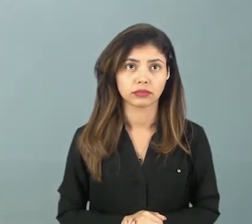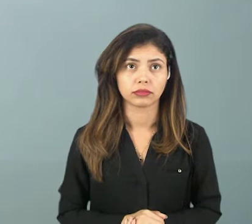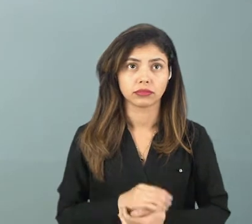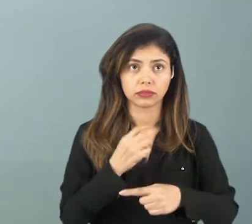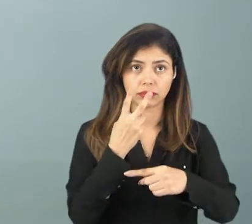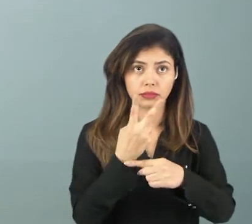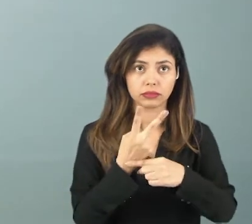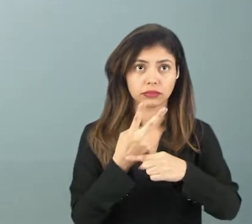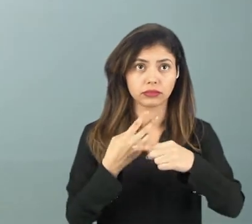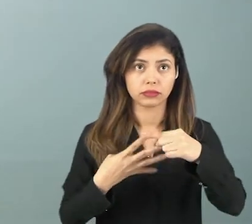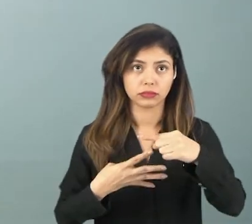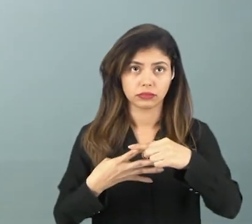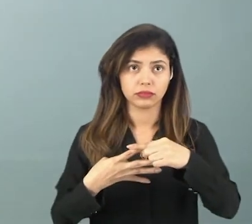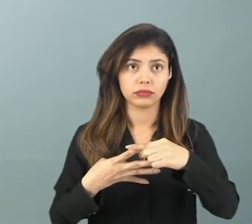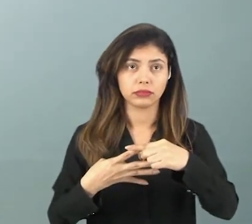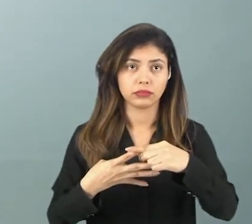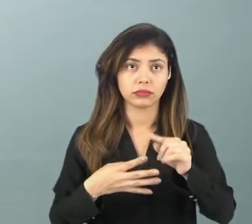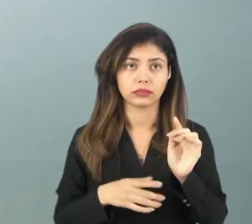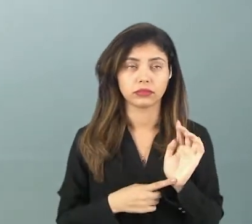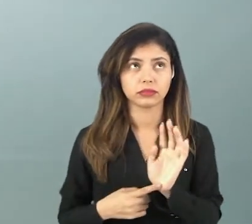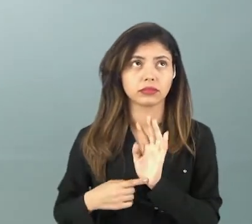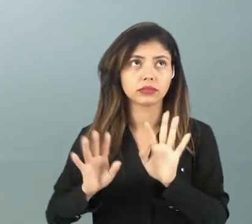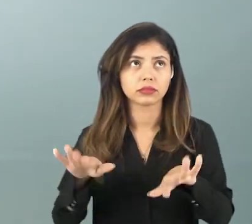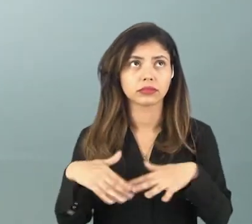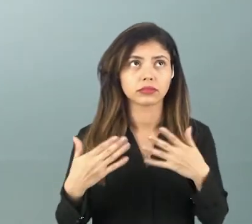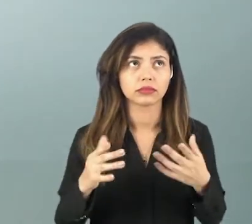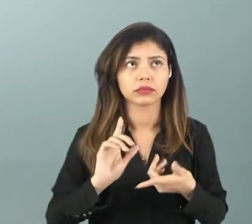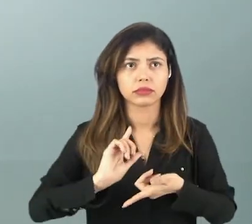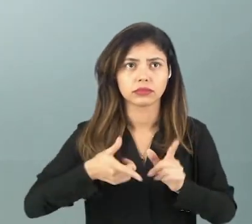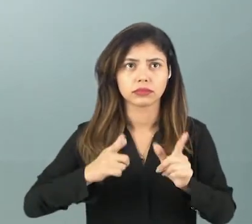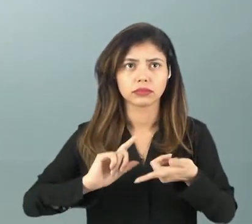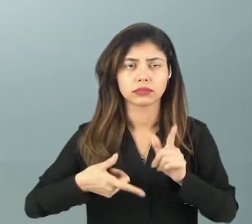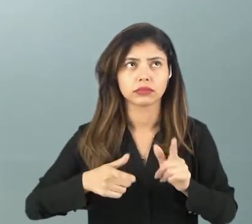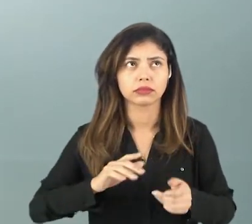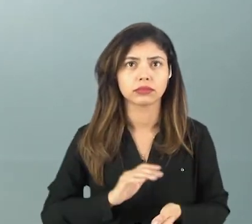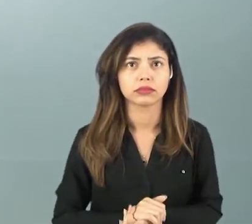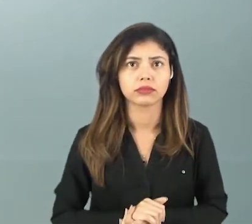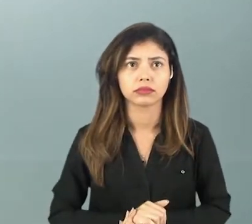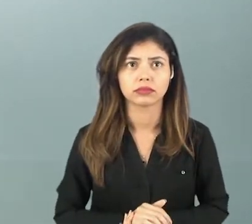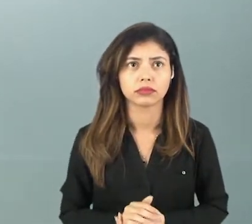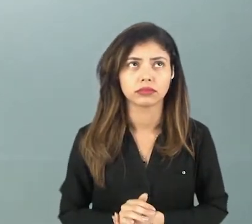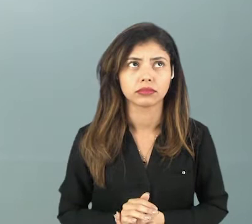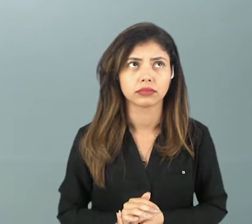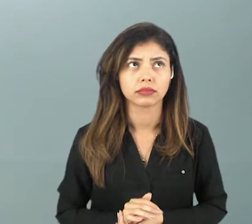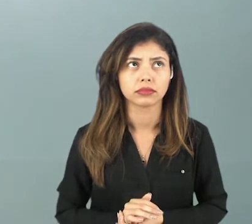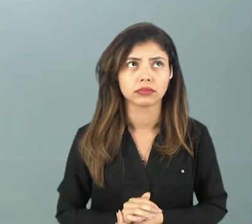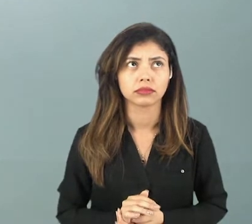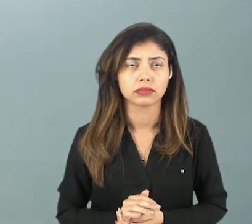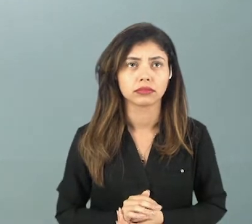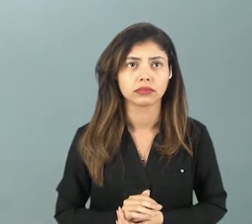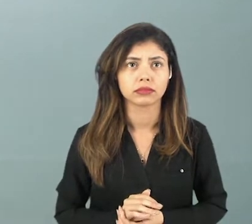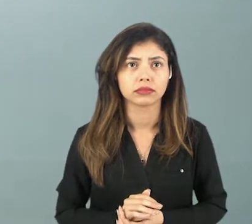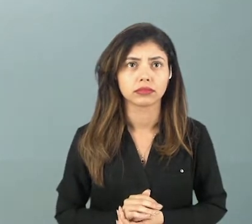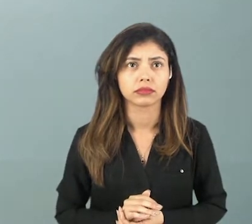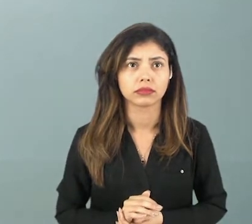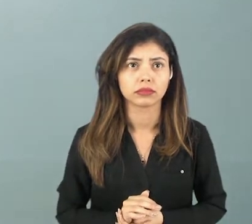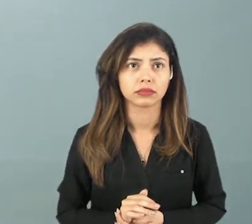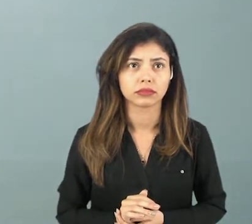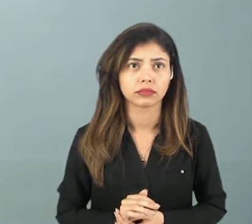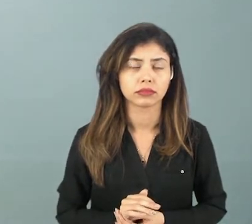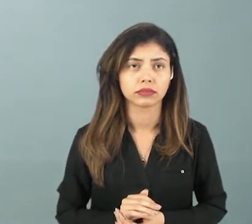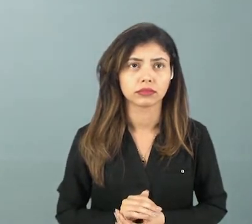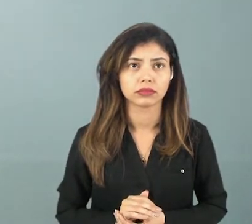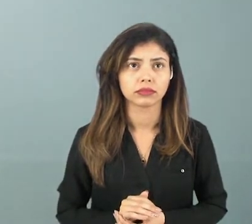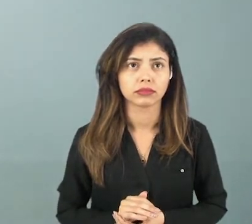2/4. Dessa forma aqui também. E qual é a letrinha que está aí representando? Vamos